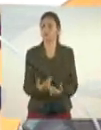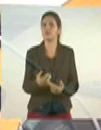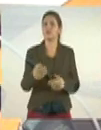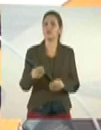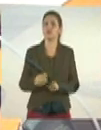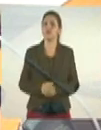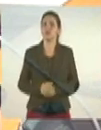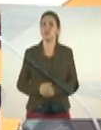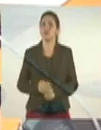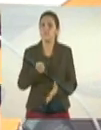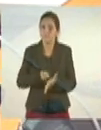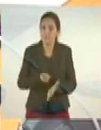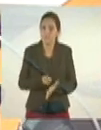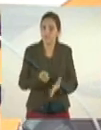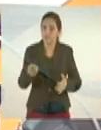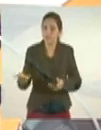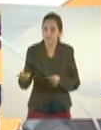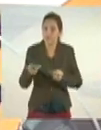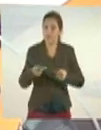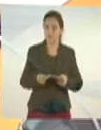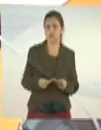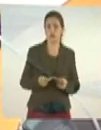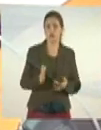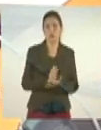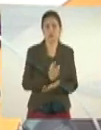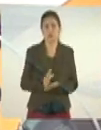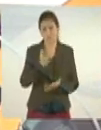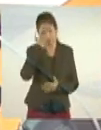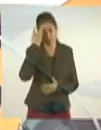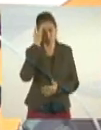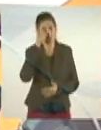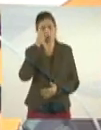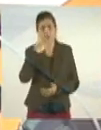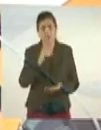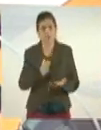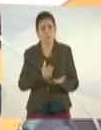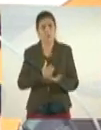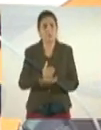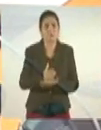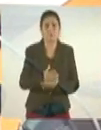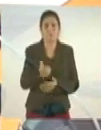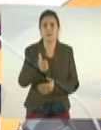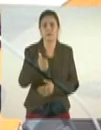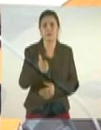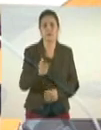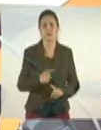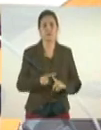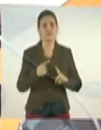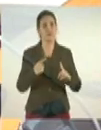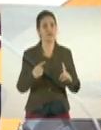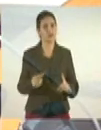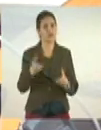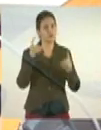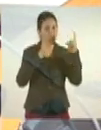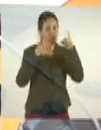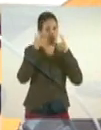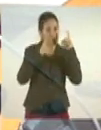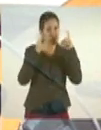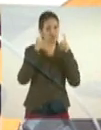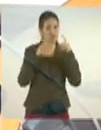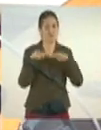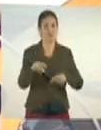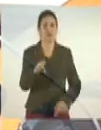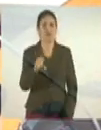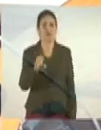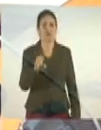suficientes para poder entrar naquela primeira leva mas nasce uma preocupação como foi feito esse edital qual o prazo de validade do edital mas